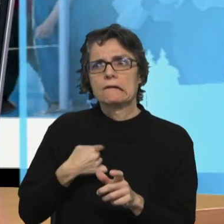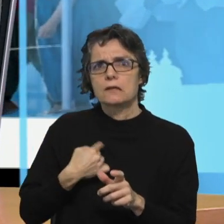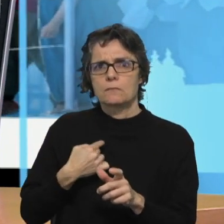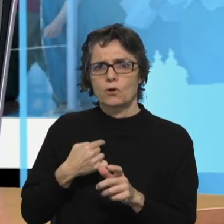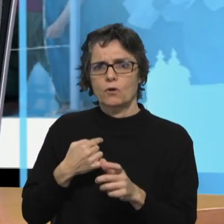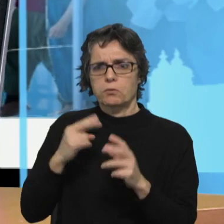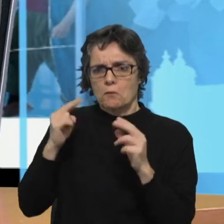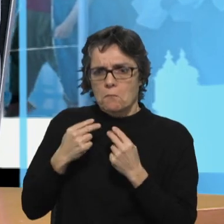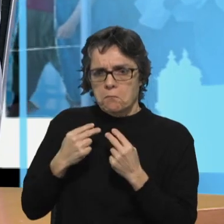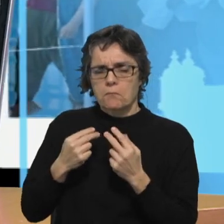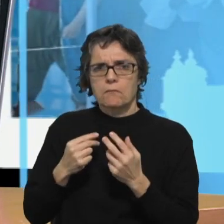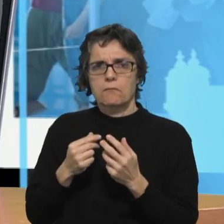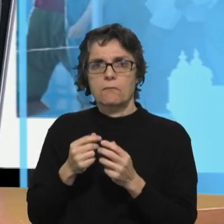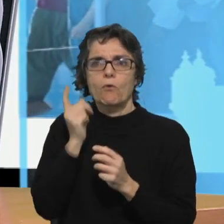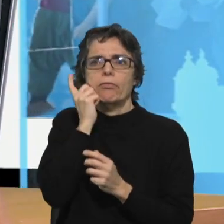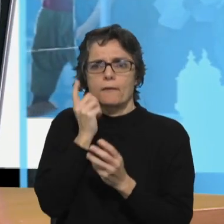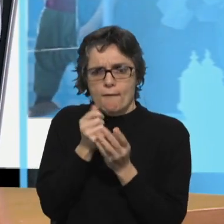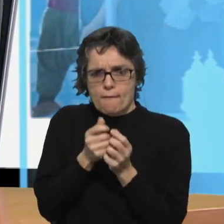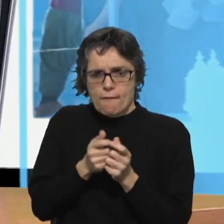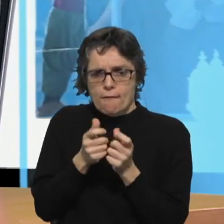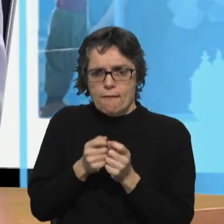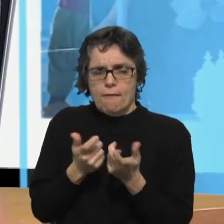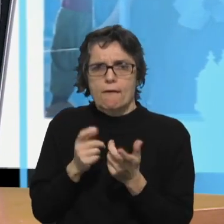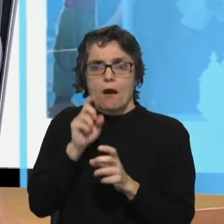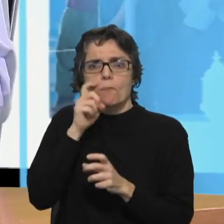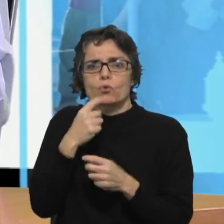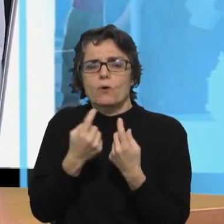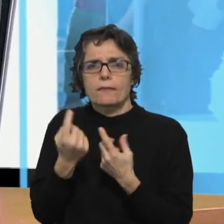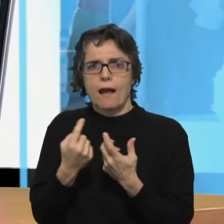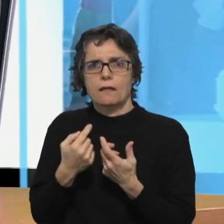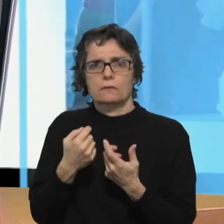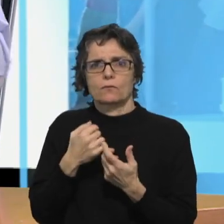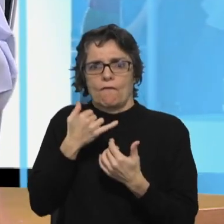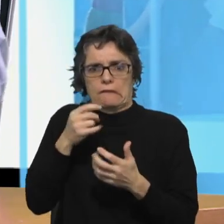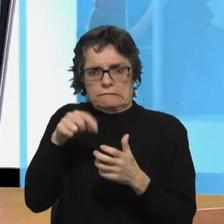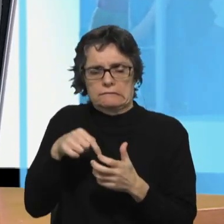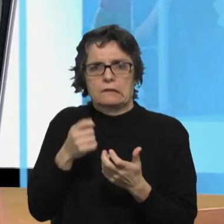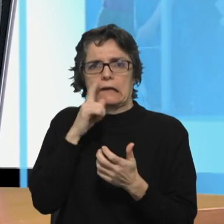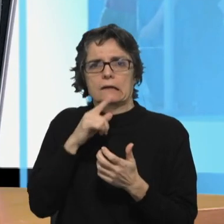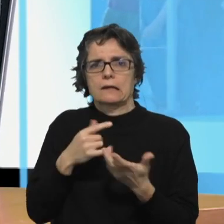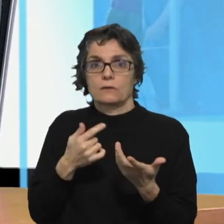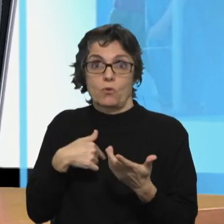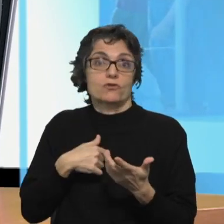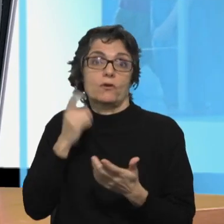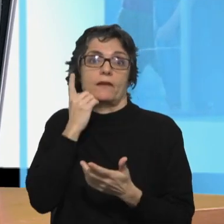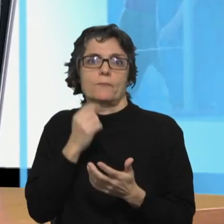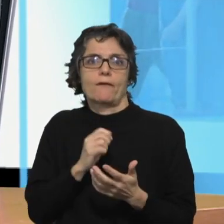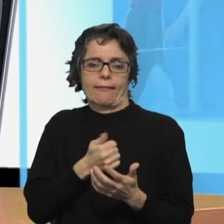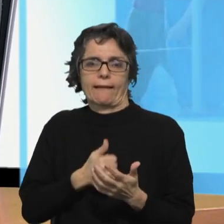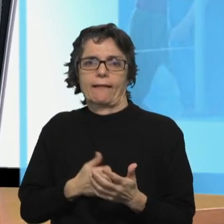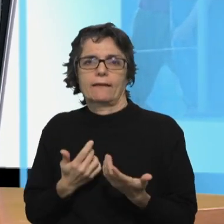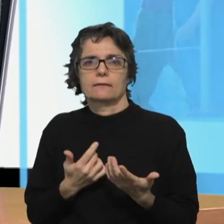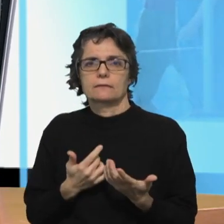telemóvel, sozinho, quase como a rainha má, espelho meu, quem é mais belo, quem é mais feliz, quem tem mais likes do que eu. Pronto. Esta é a mentalidade.